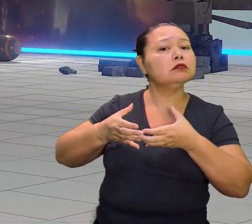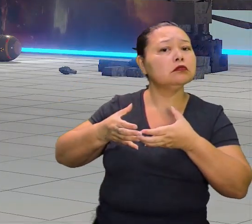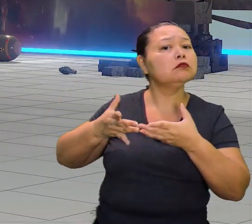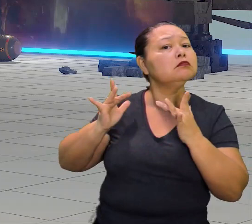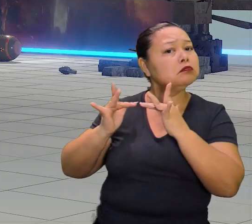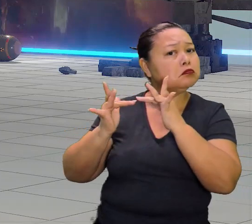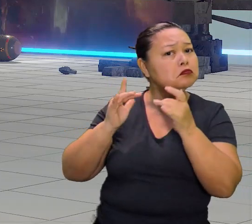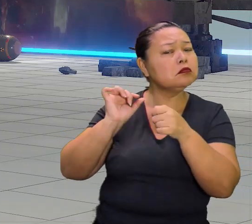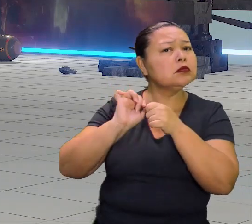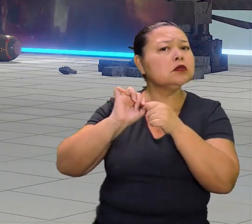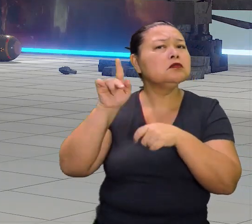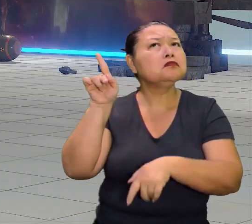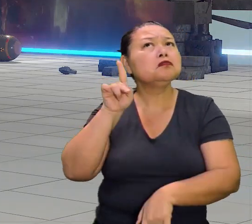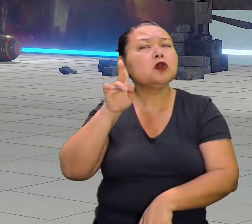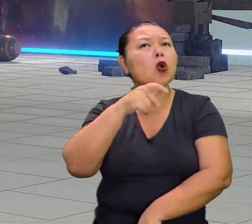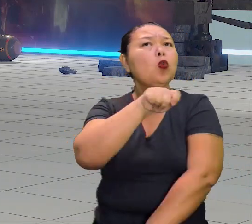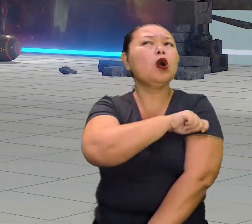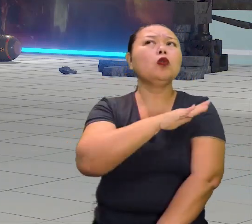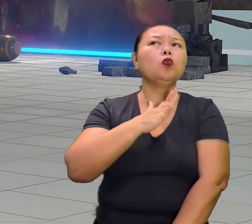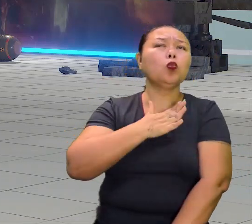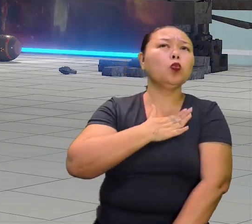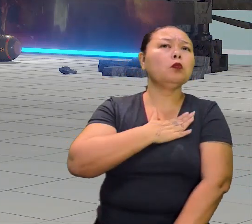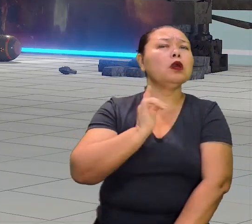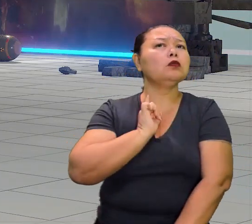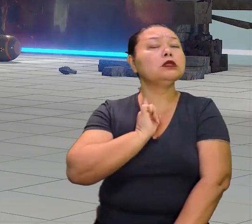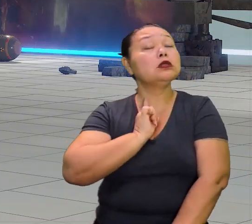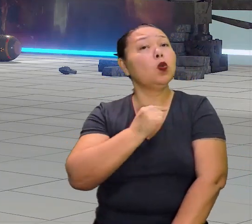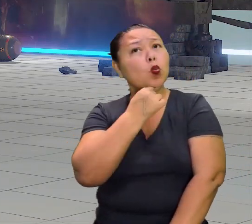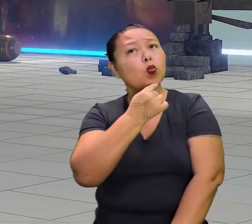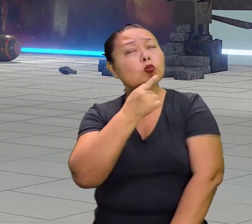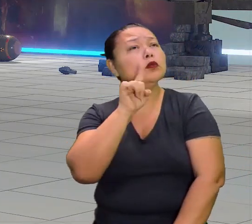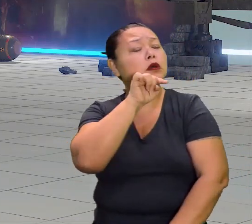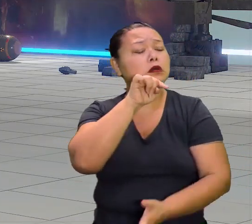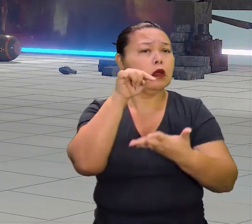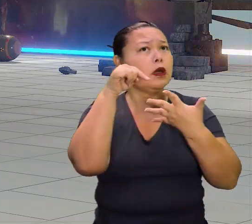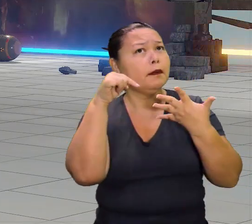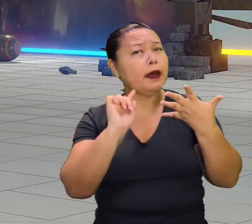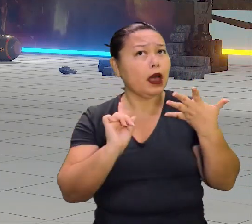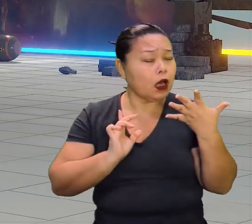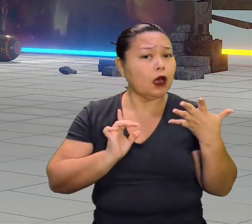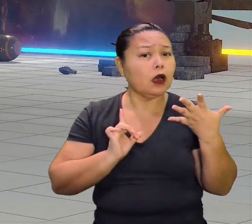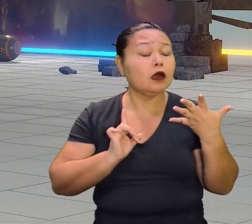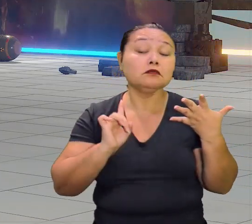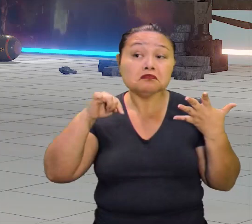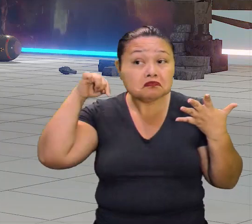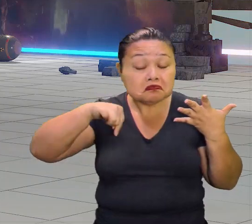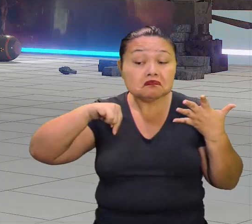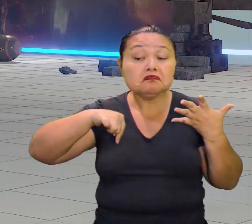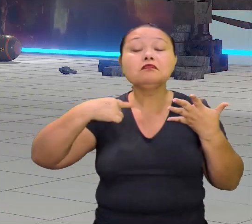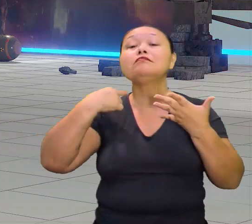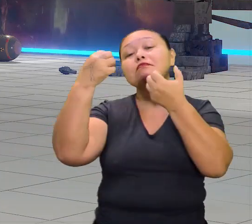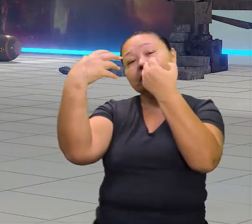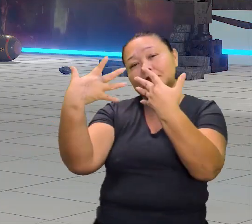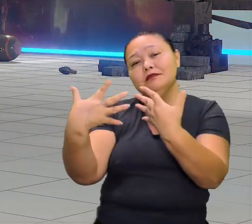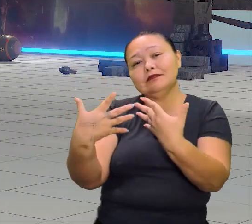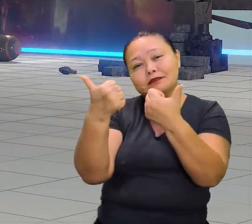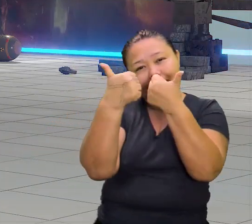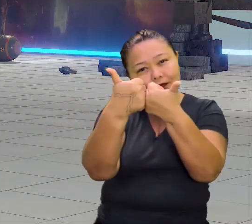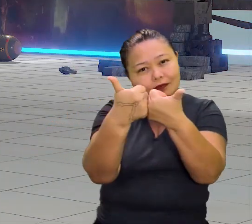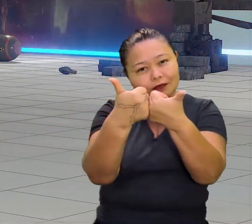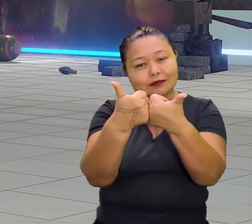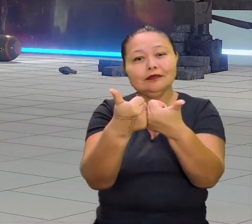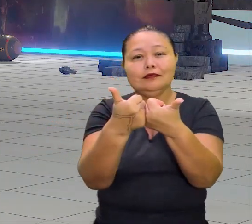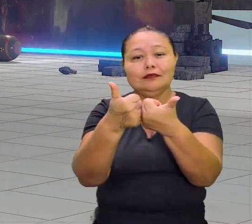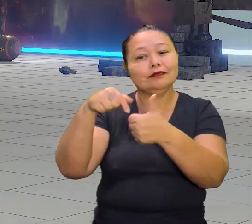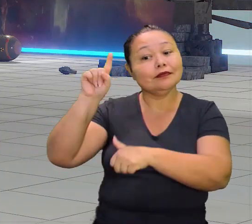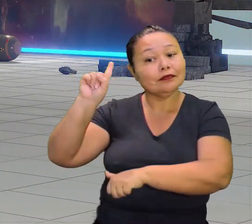entrar em contato. Professor, um aluno meu esteve com certa dúvida sobre isso. Nós tiramos as dúvidas, tá bom?